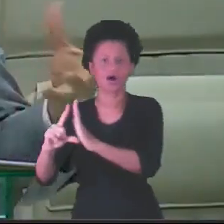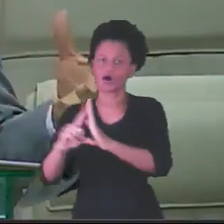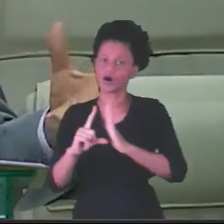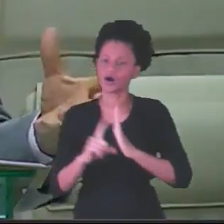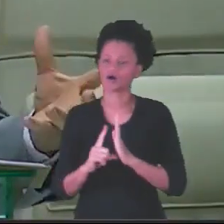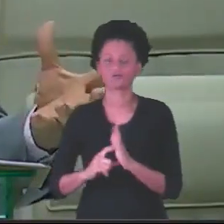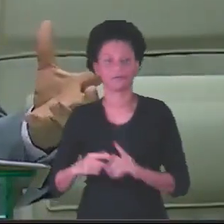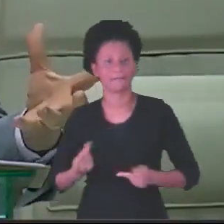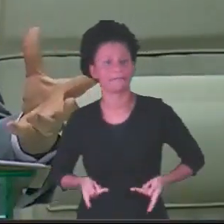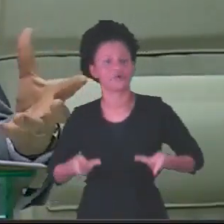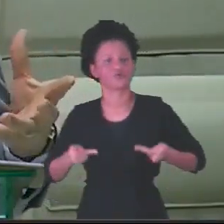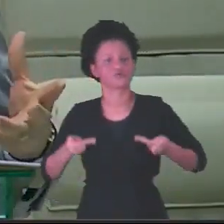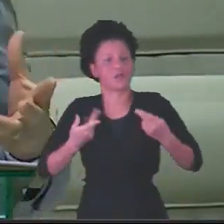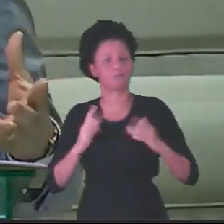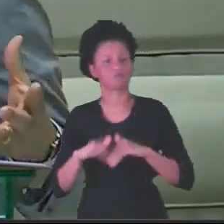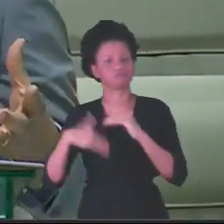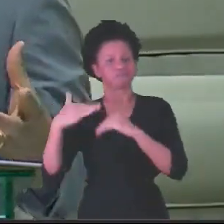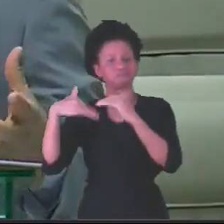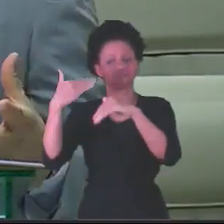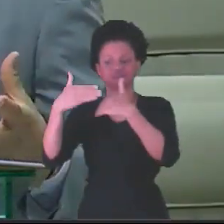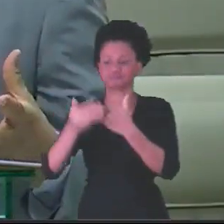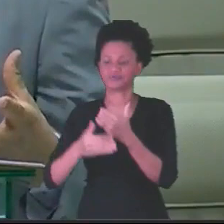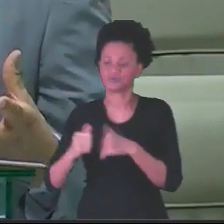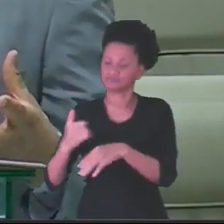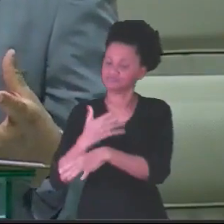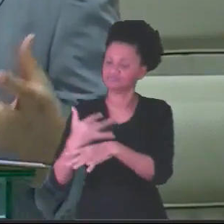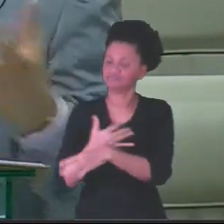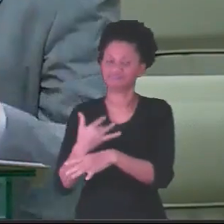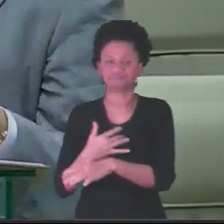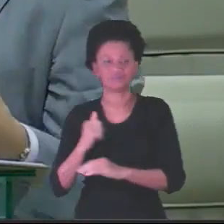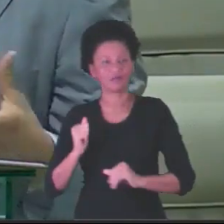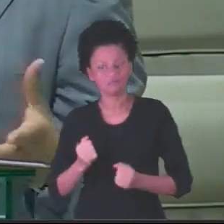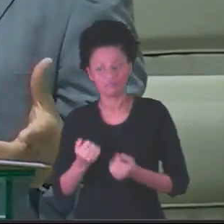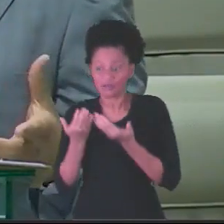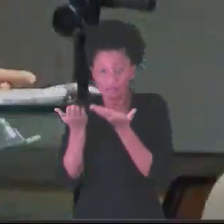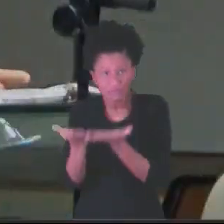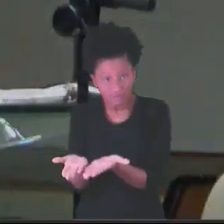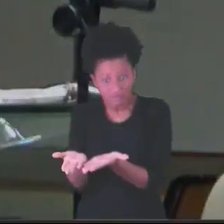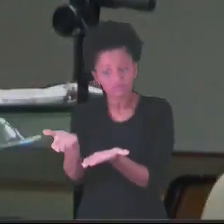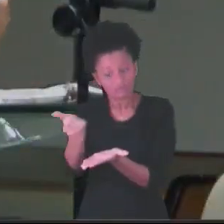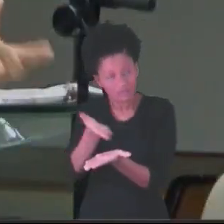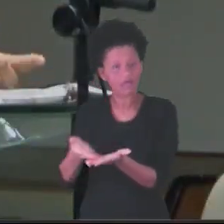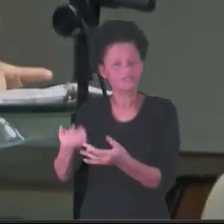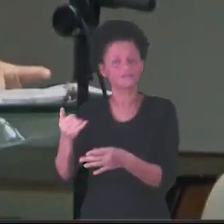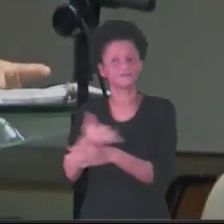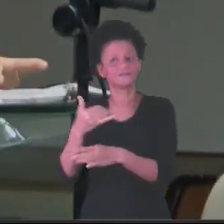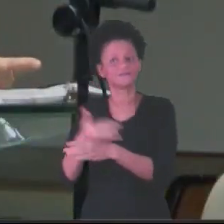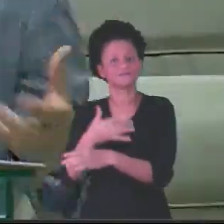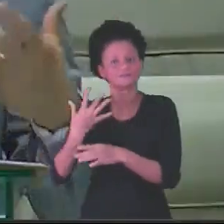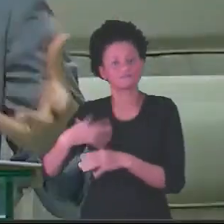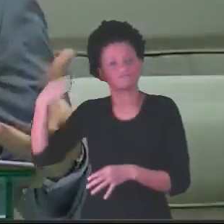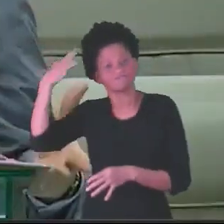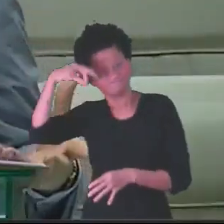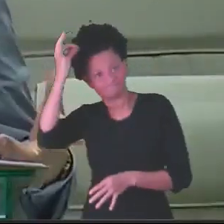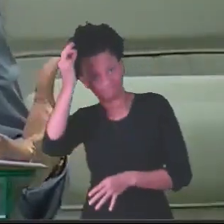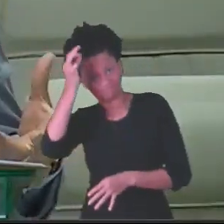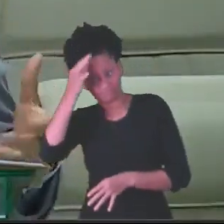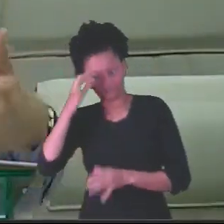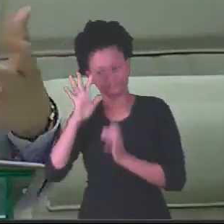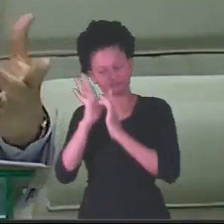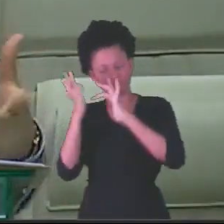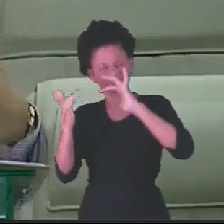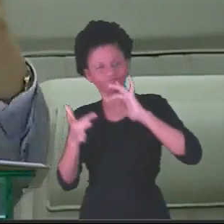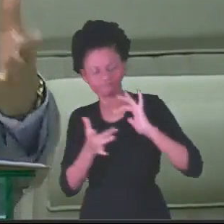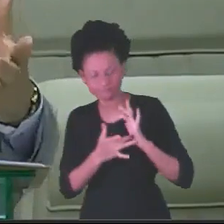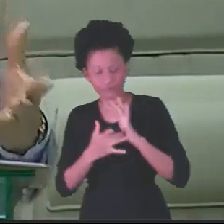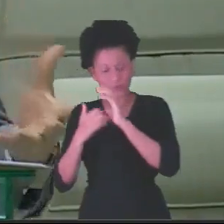começaram a prosperar em filipos uma cidade próspera e é nessa cidade que o espírito de jesus cristo